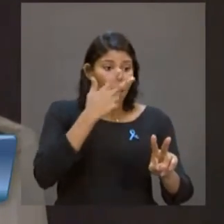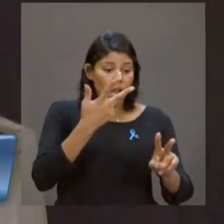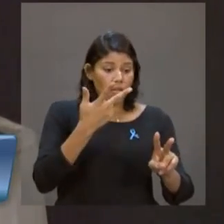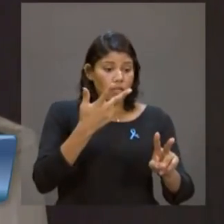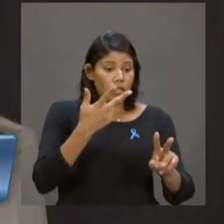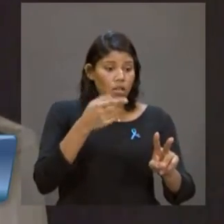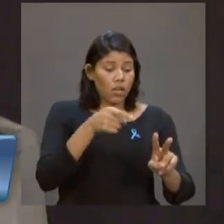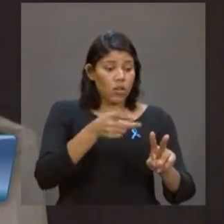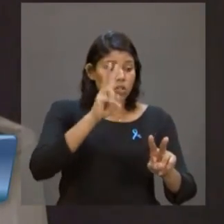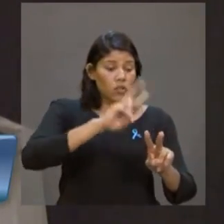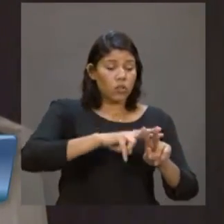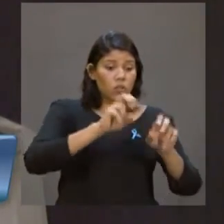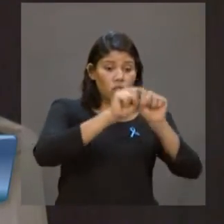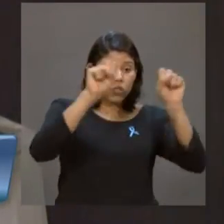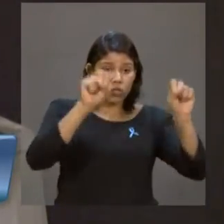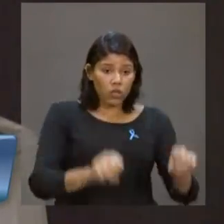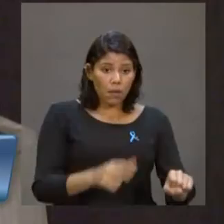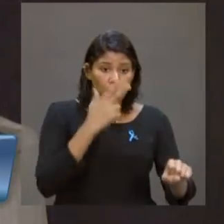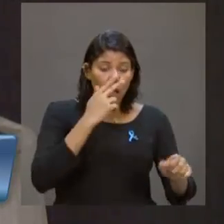30...